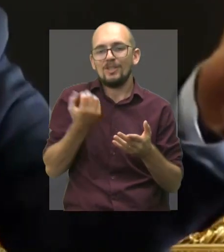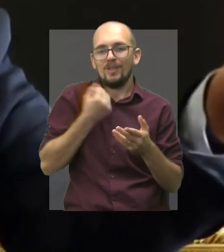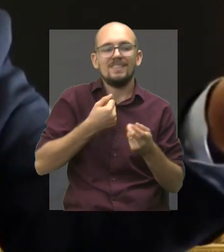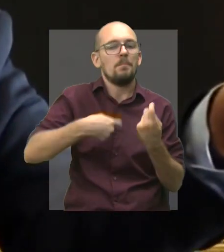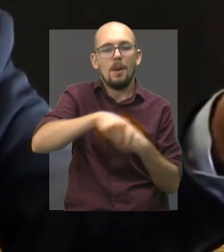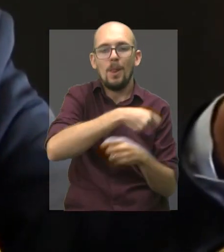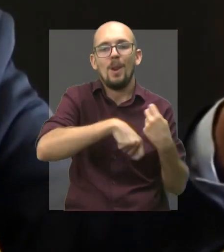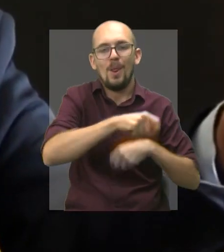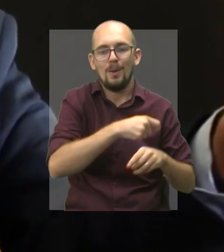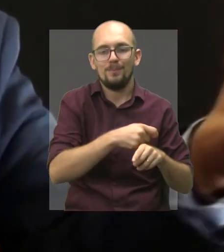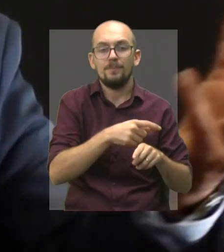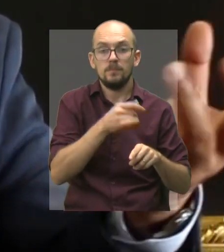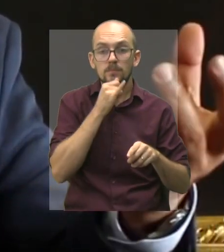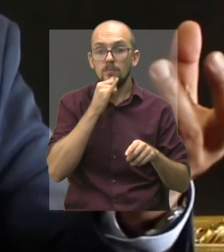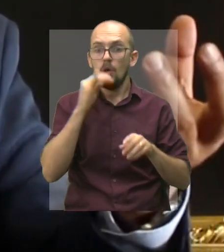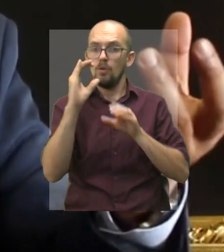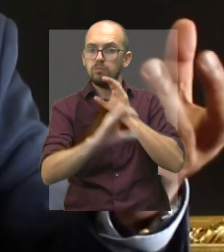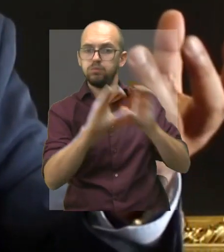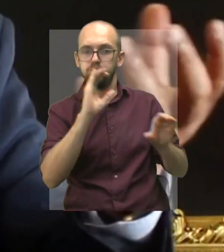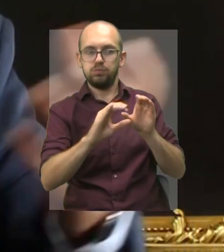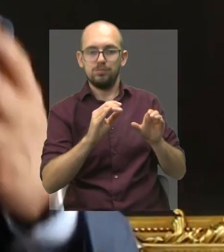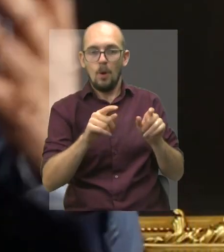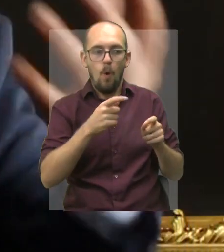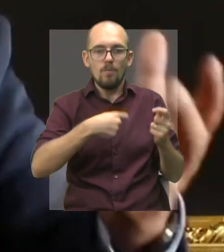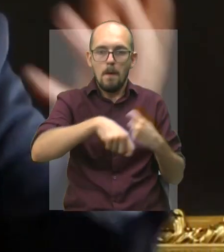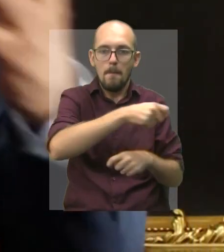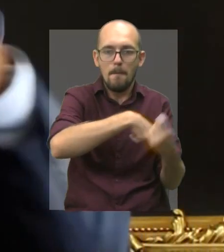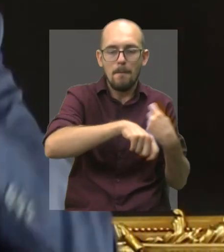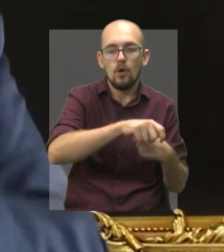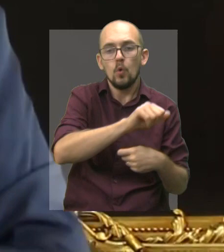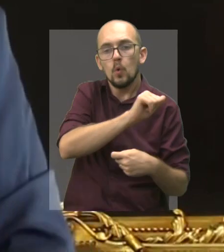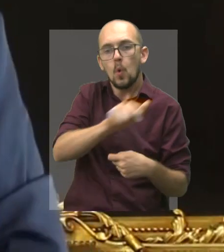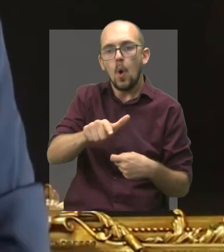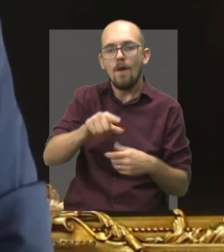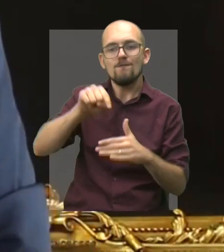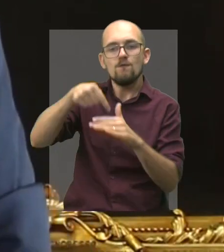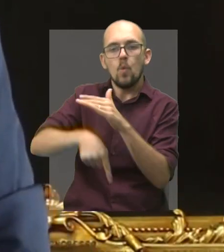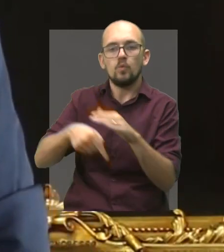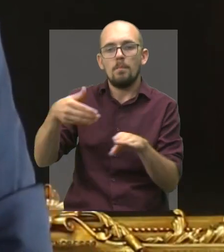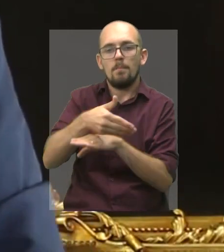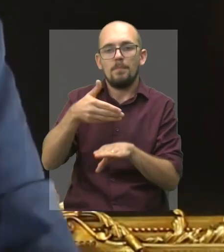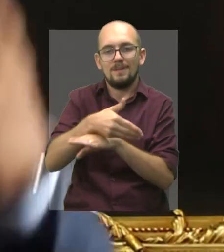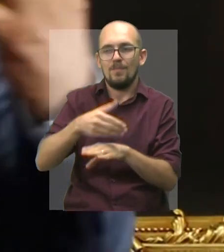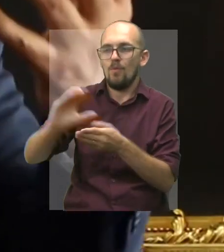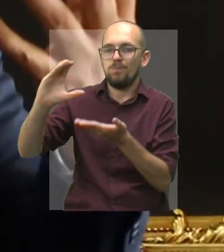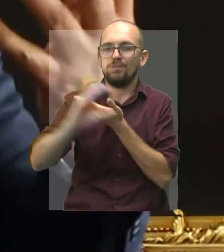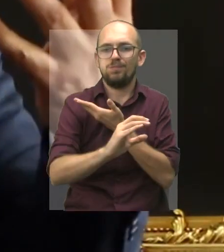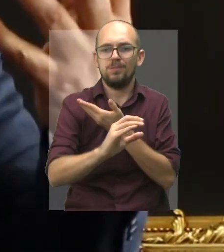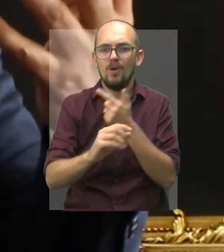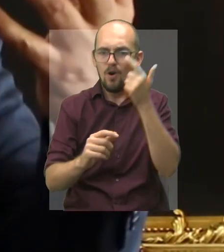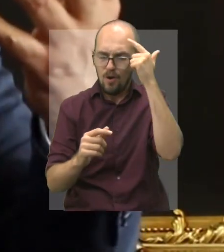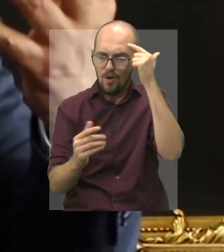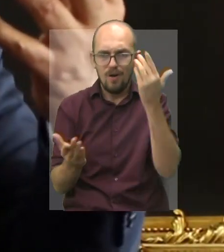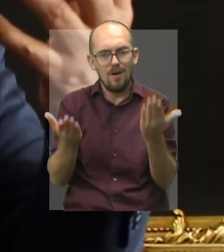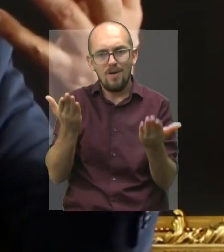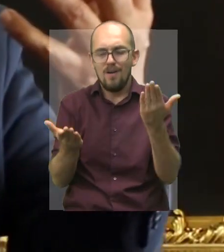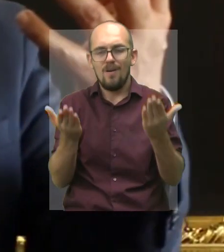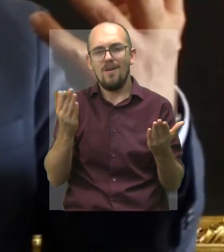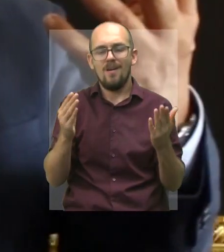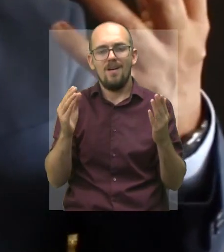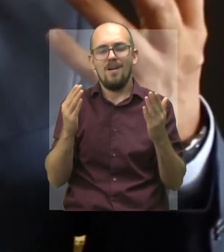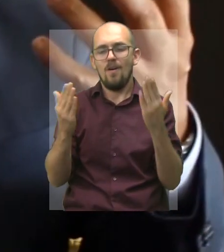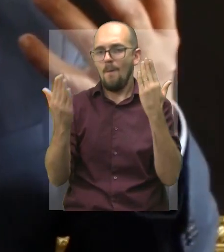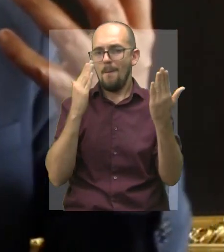mais investimento no município que o próprio fundo de participação dos municípios. Calcule. Digamos que o fundo